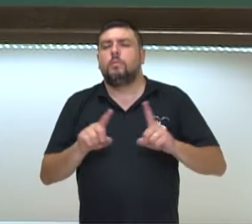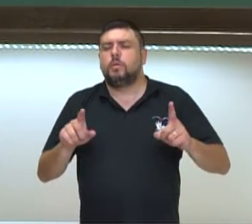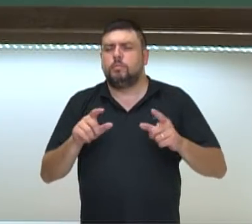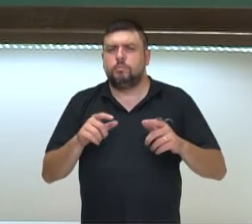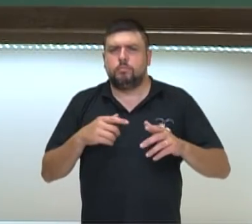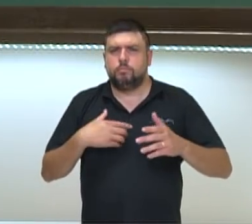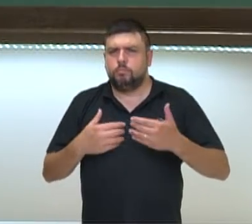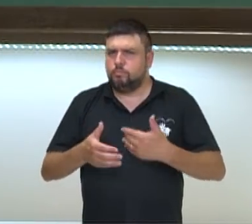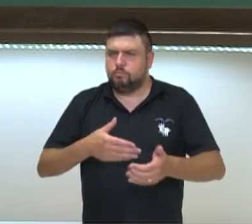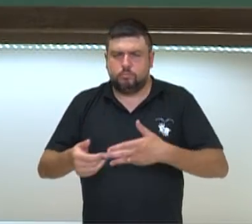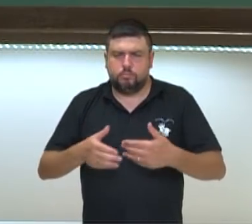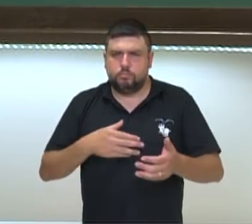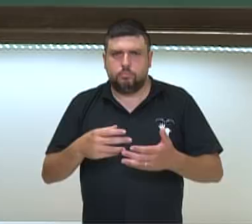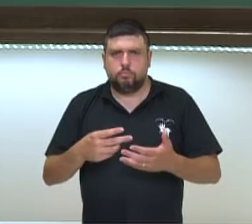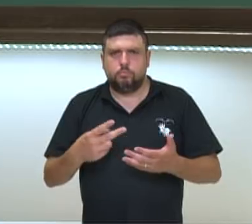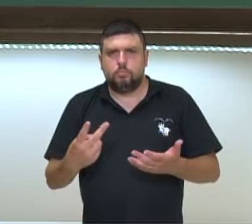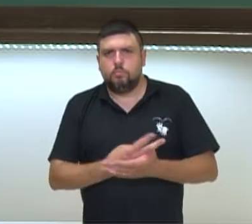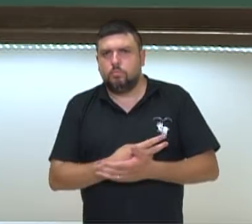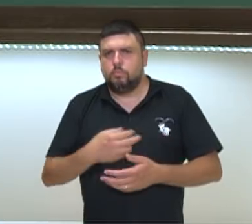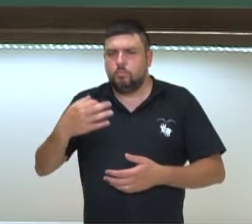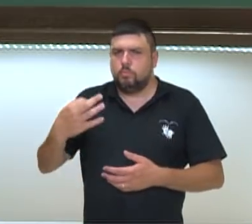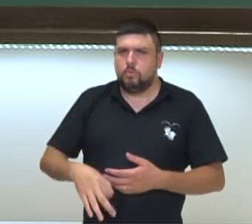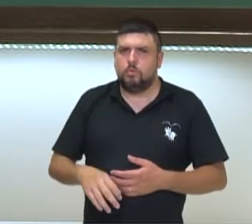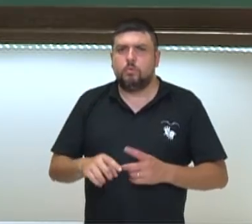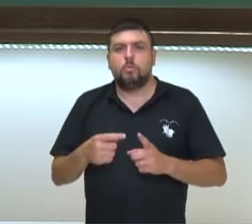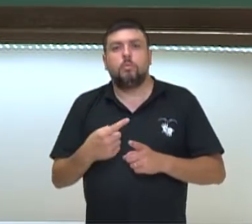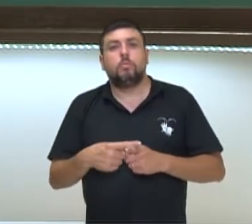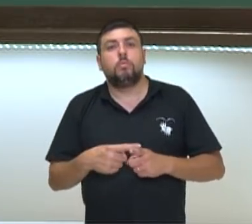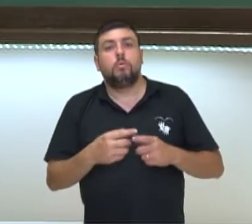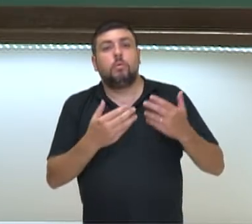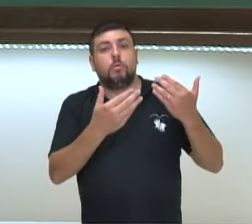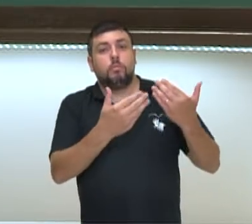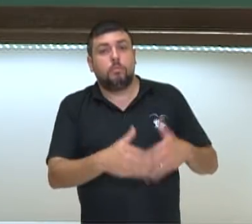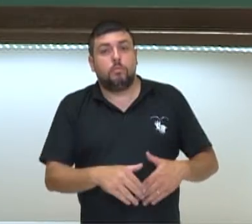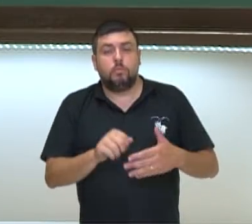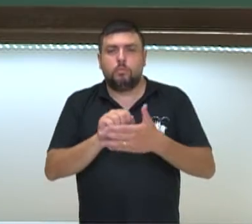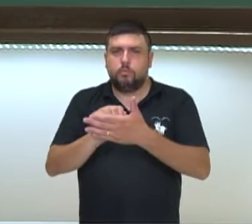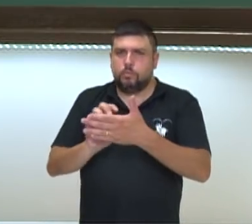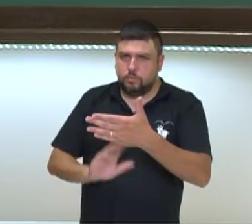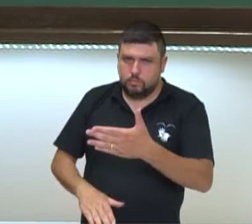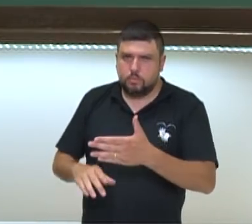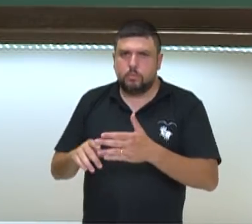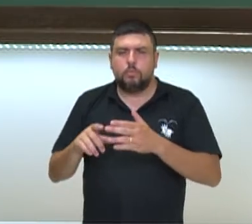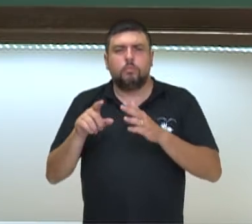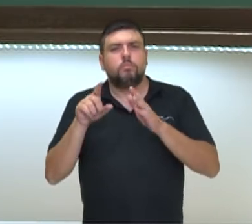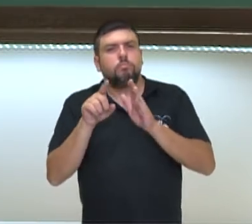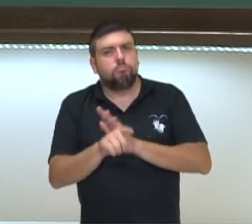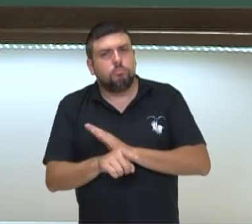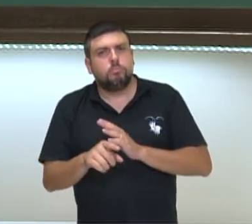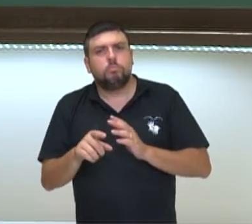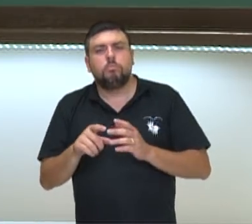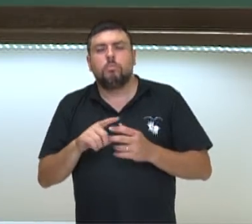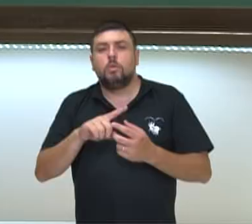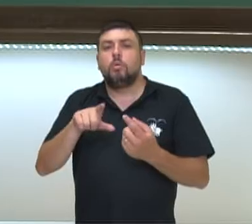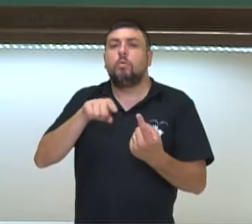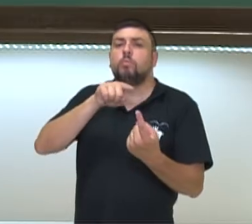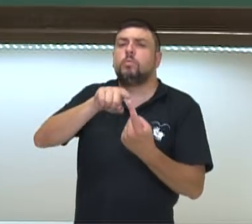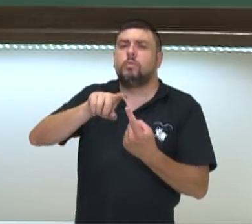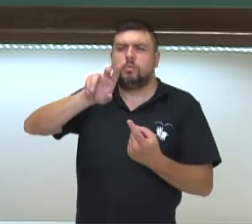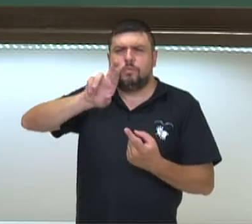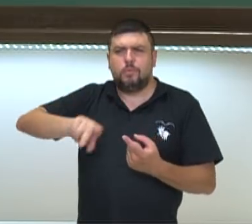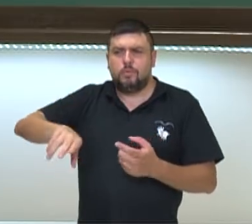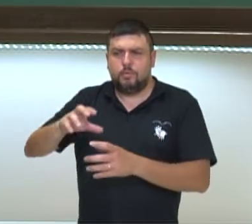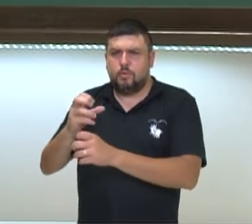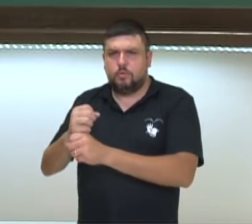Afinal de contas, prova, atividade, quiz, questões, o objetivo não é a nota em si,